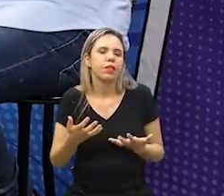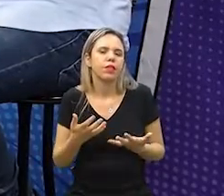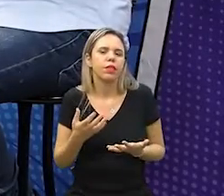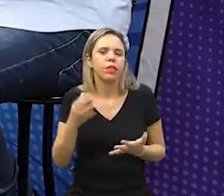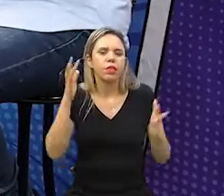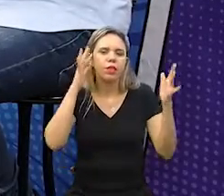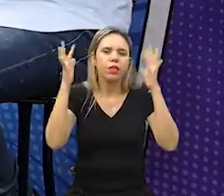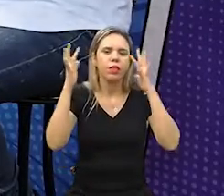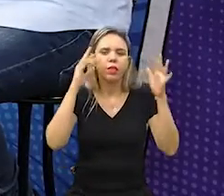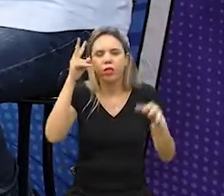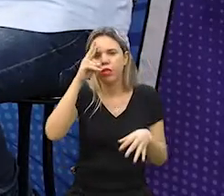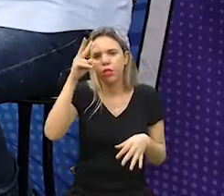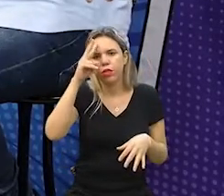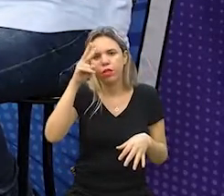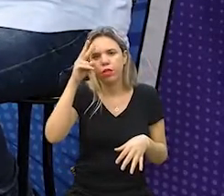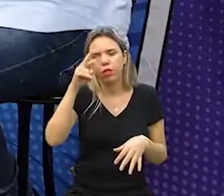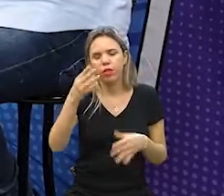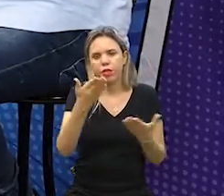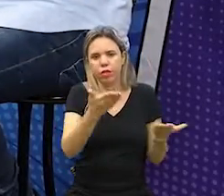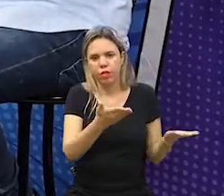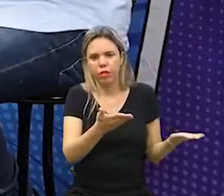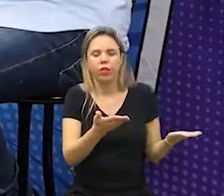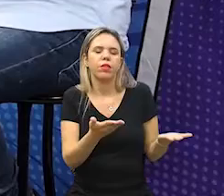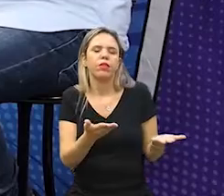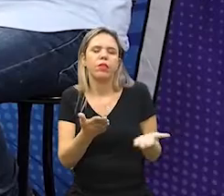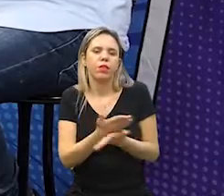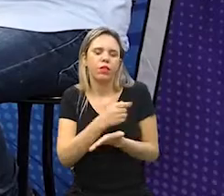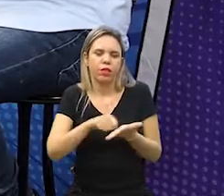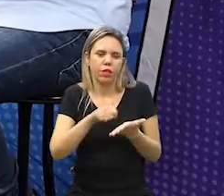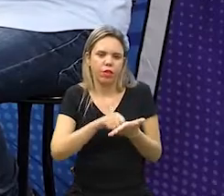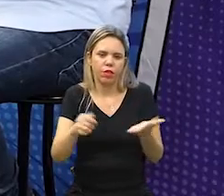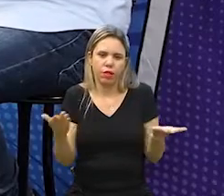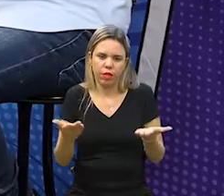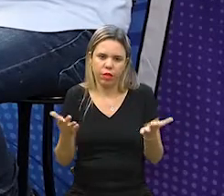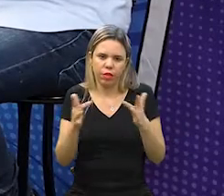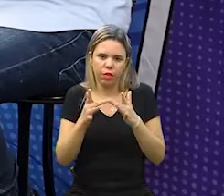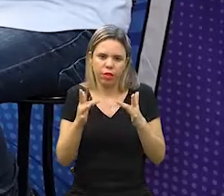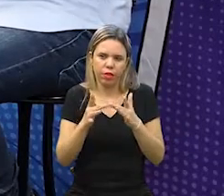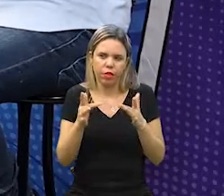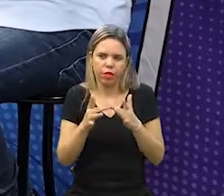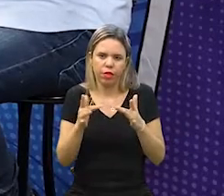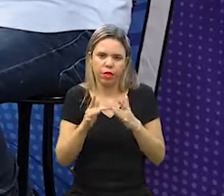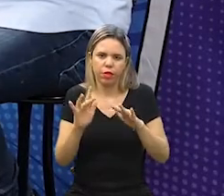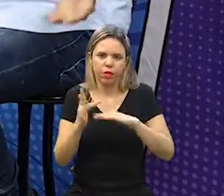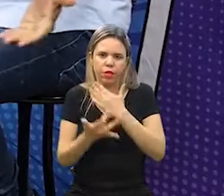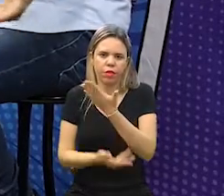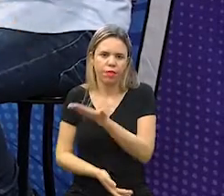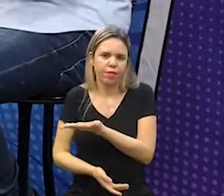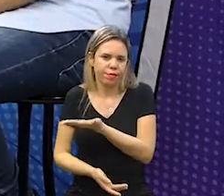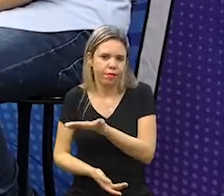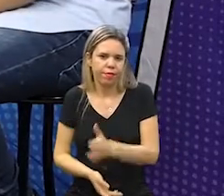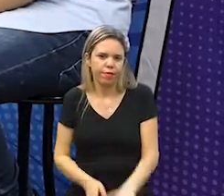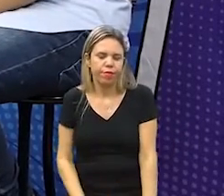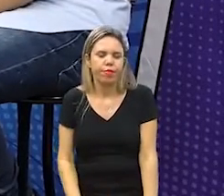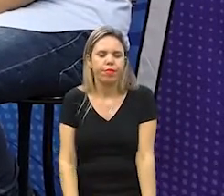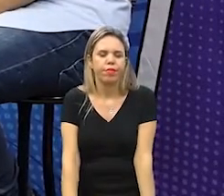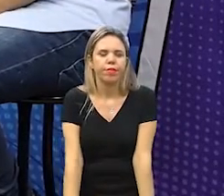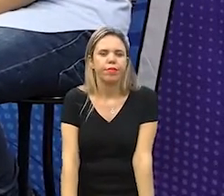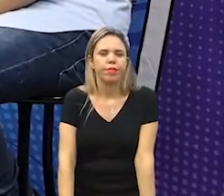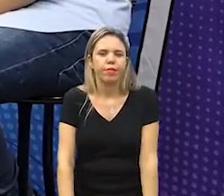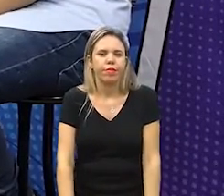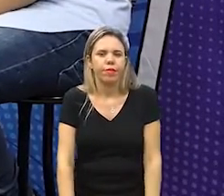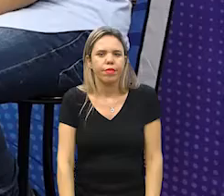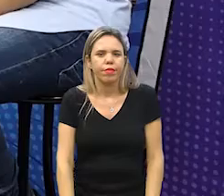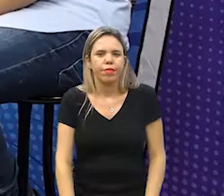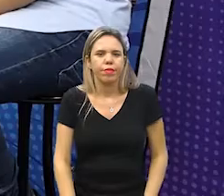quer viajar nas histórias da Filomena, anota agora que ela vai passar aí as redes sociais. Passa pro pessoal